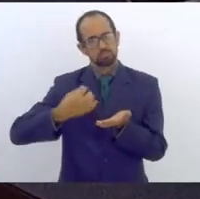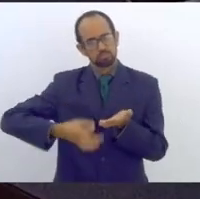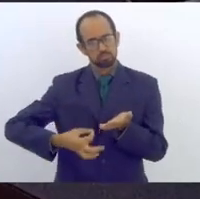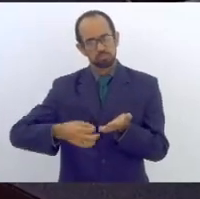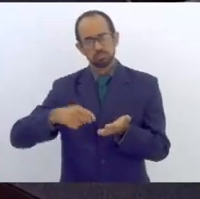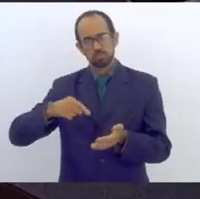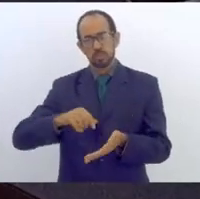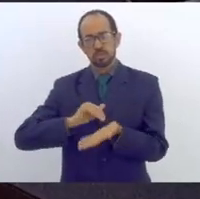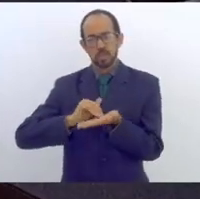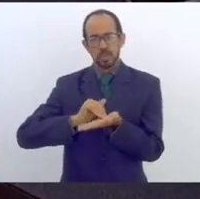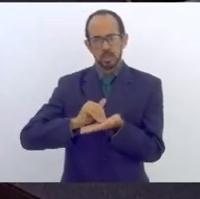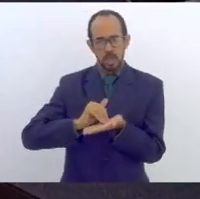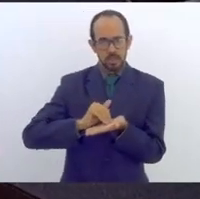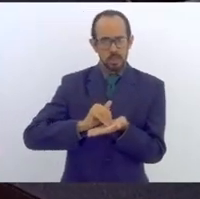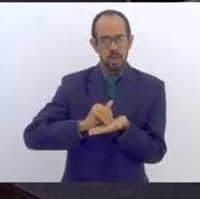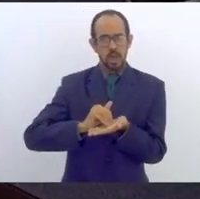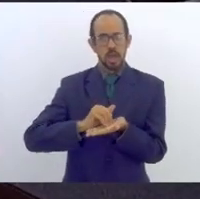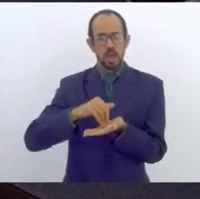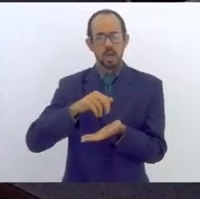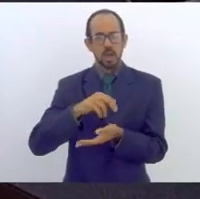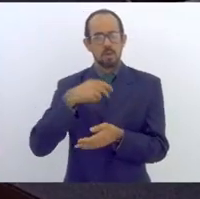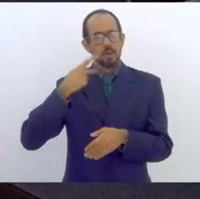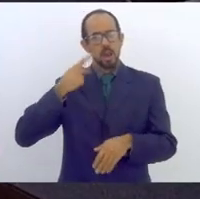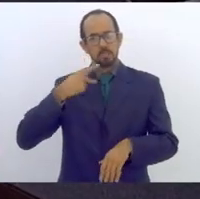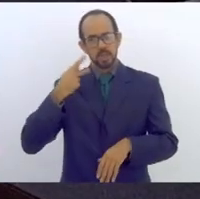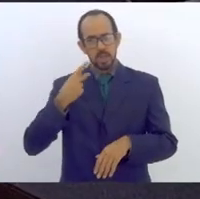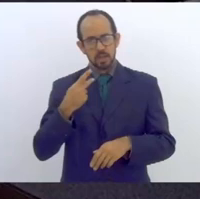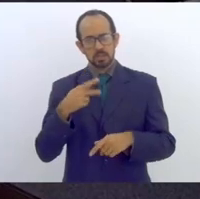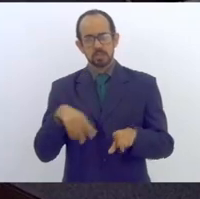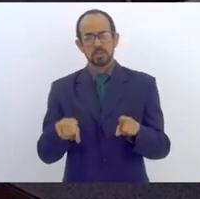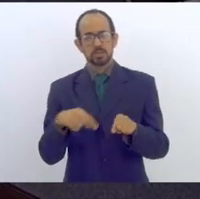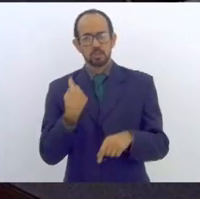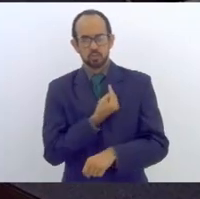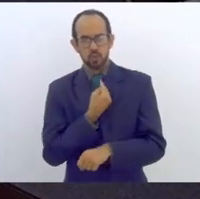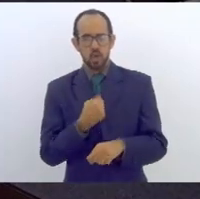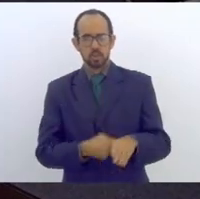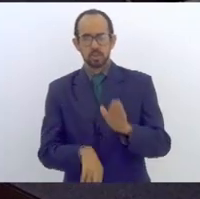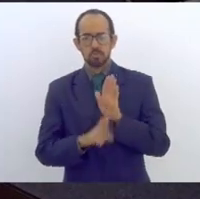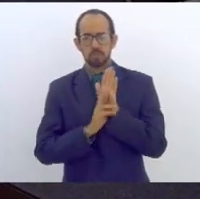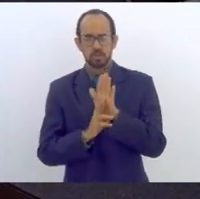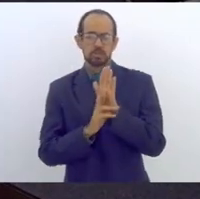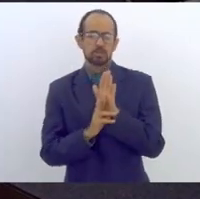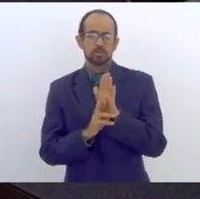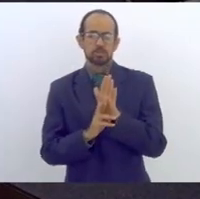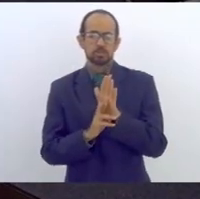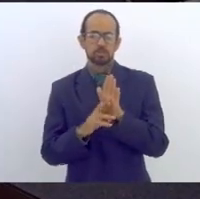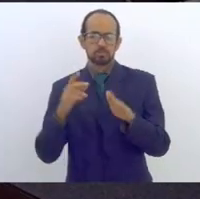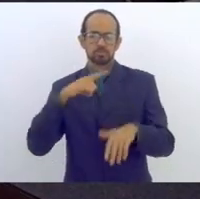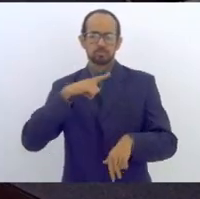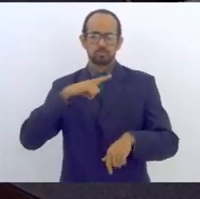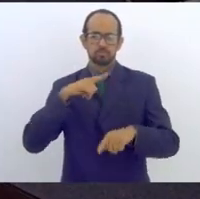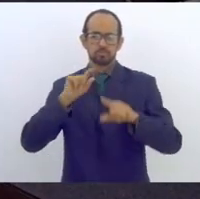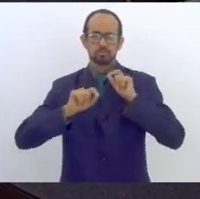secretaria parlamentares e nós representantes que temos